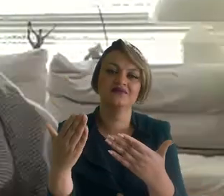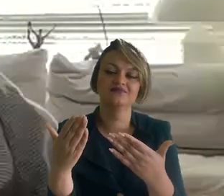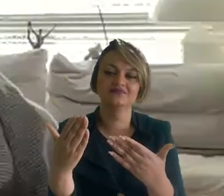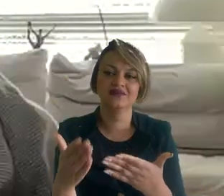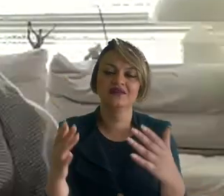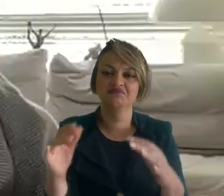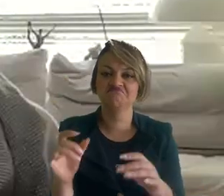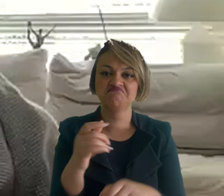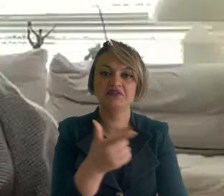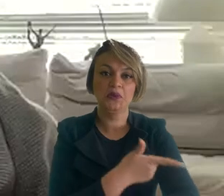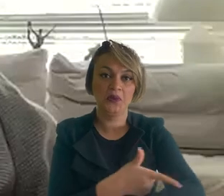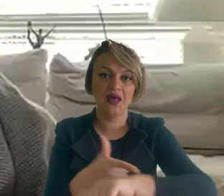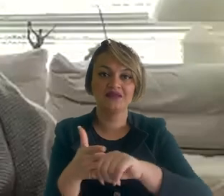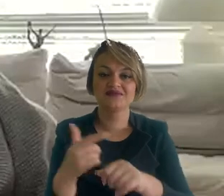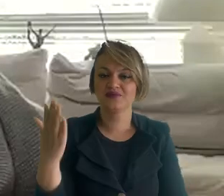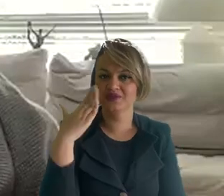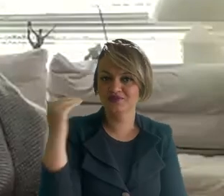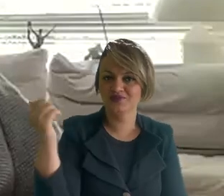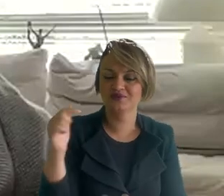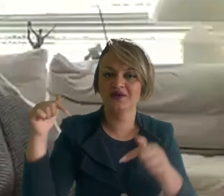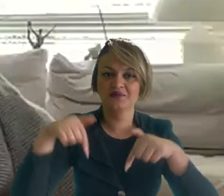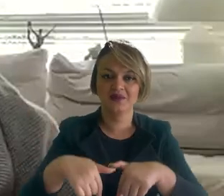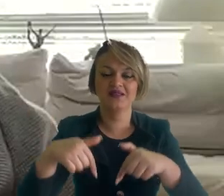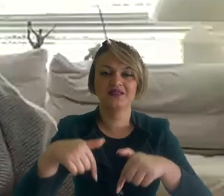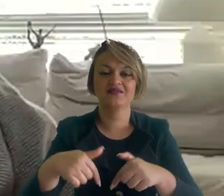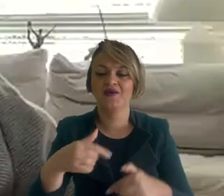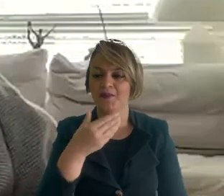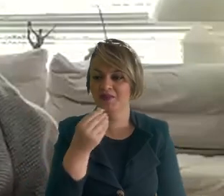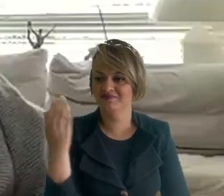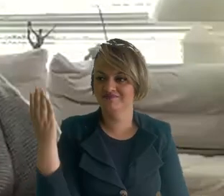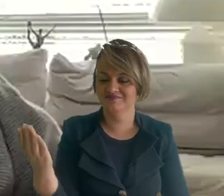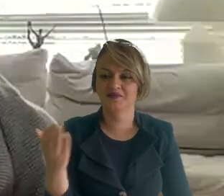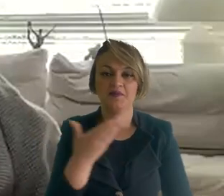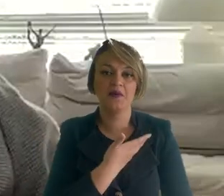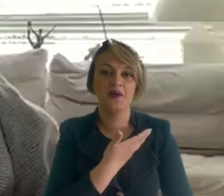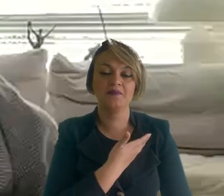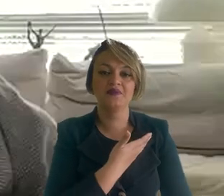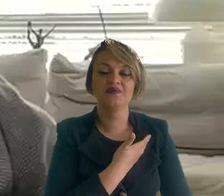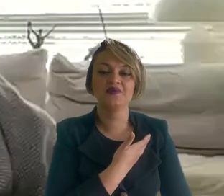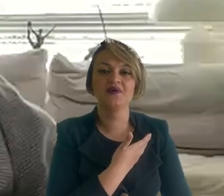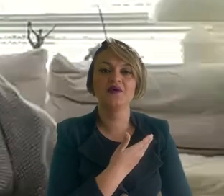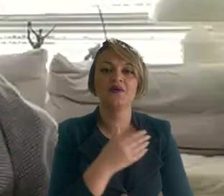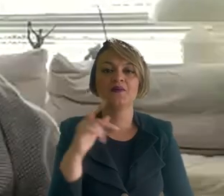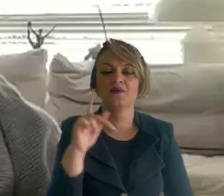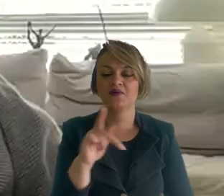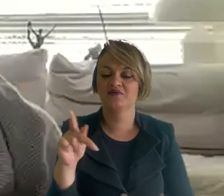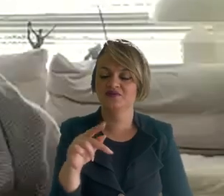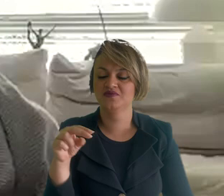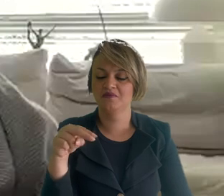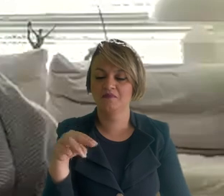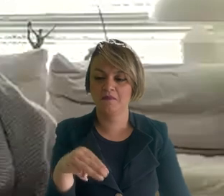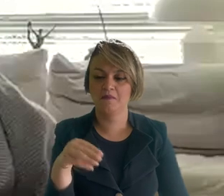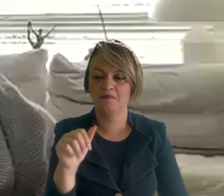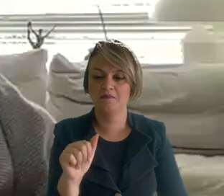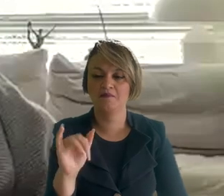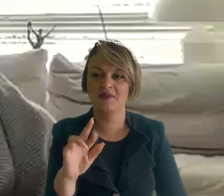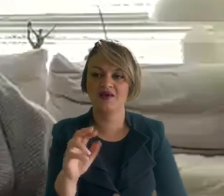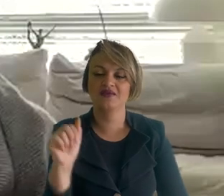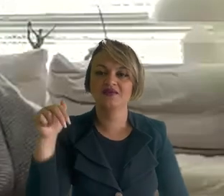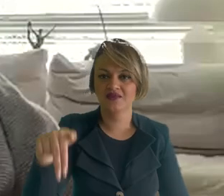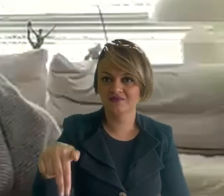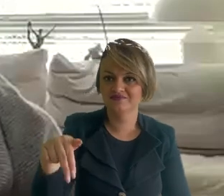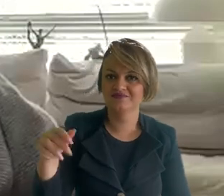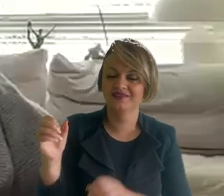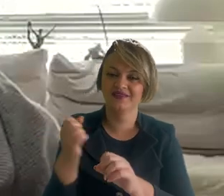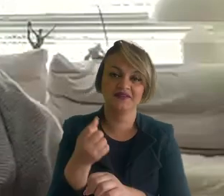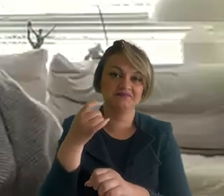imensamente a gentileza e honraria do convite que me fez o meu querido amigo professor Maira Maia que nos fala